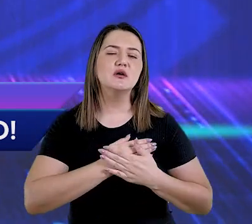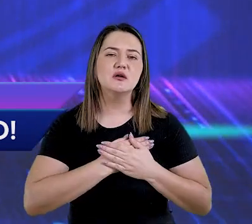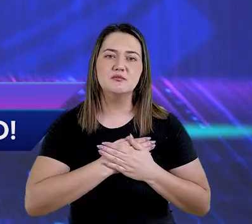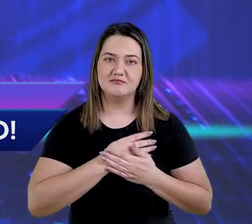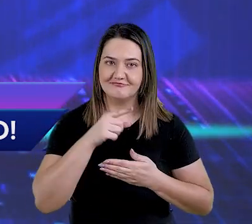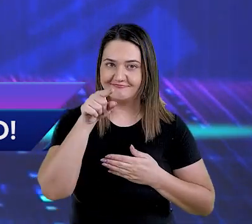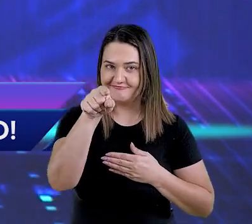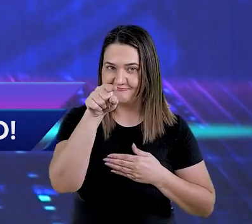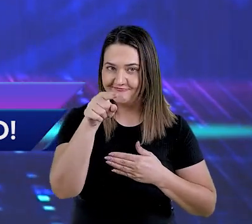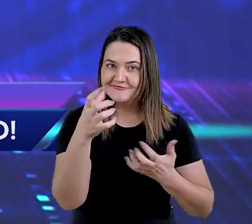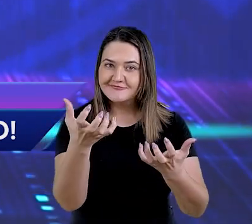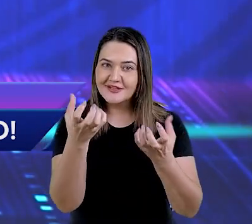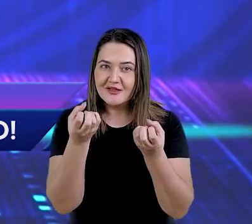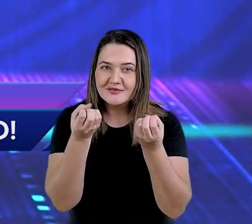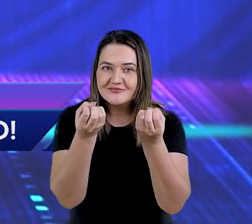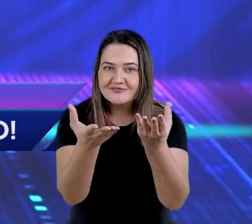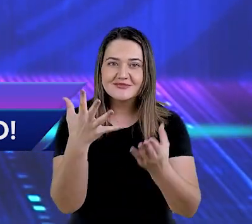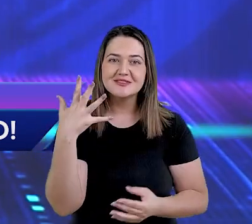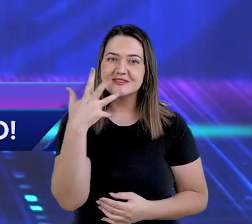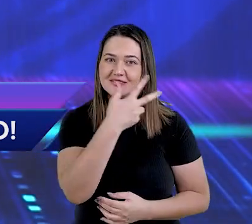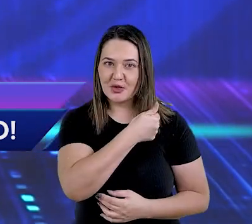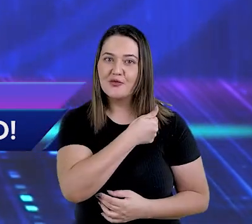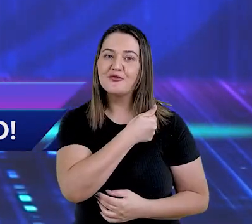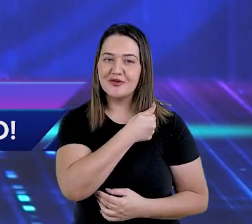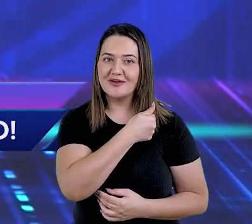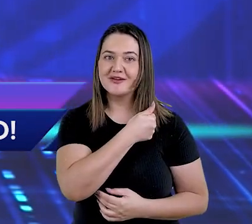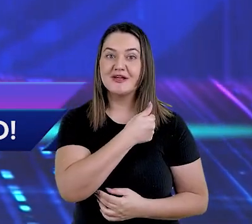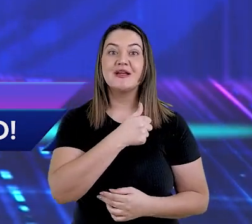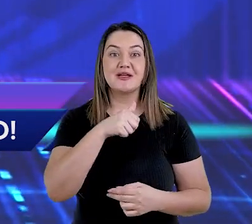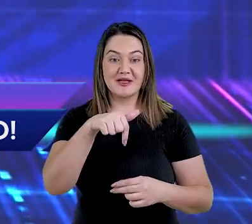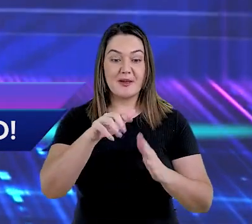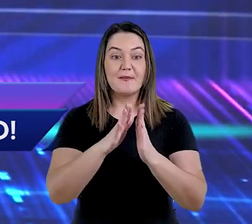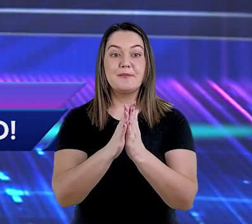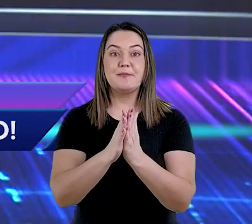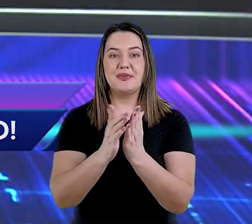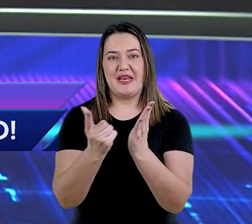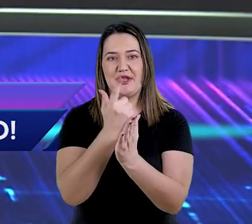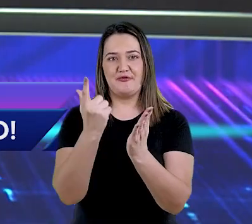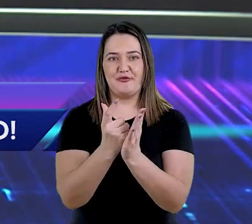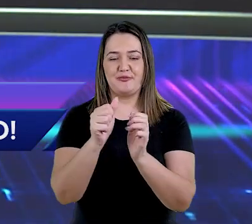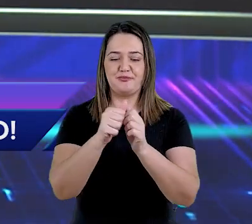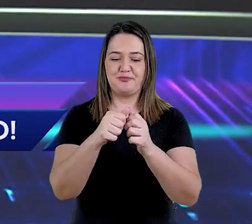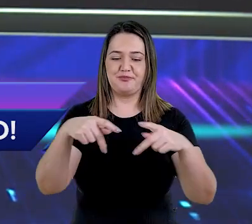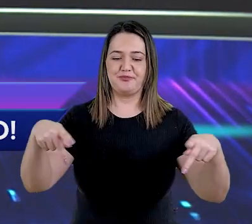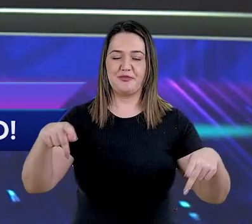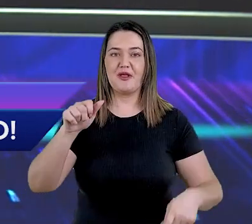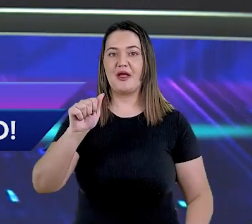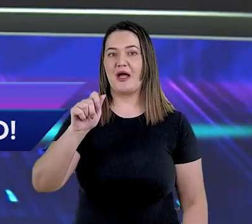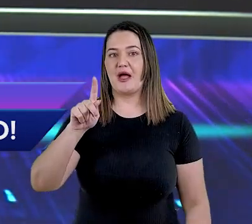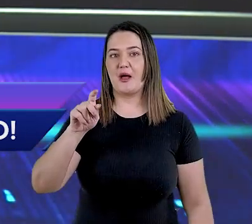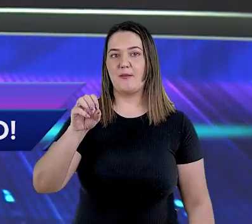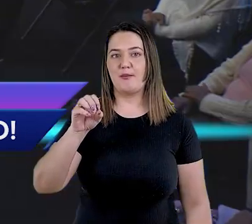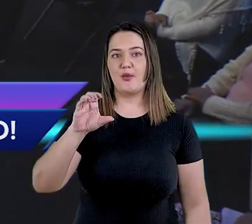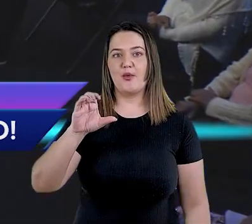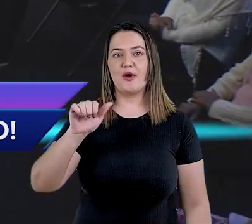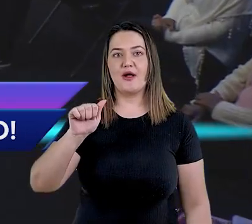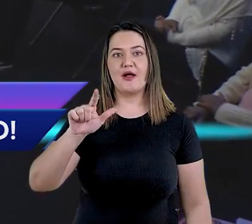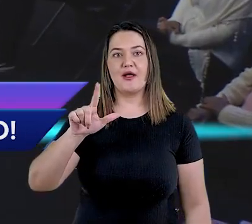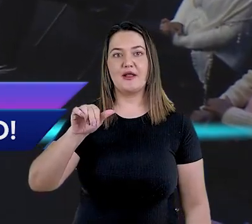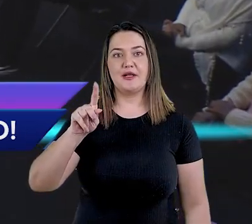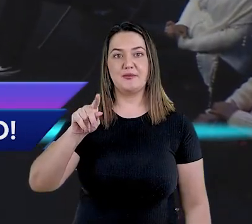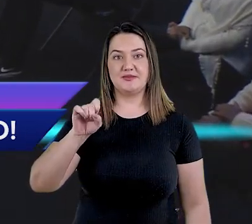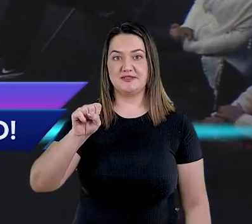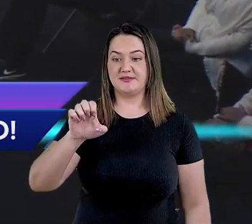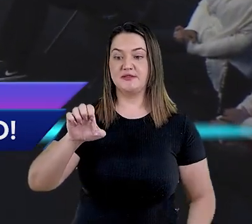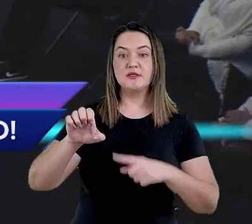te salvar. Esta é a mensagem central do livro do Apocalipse. Existe esperança para